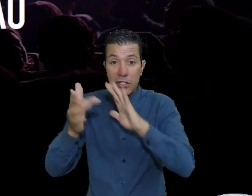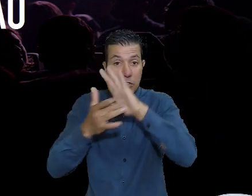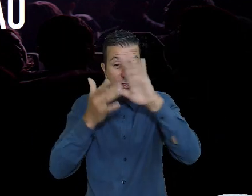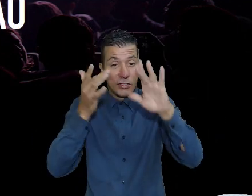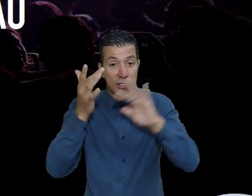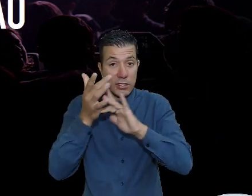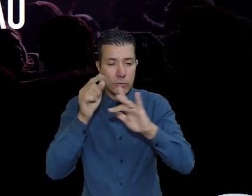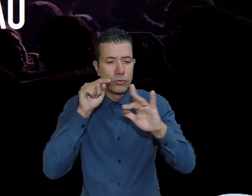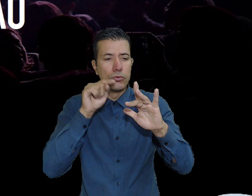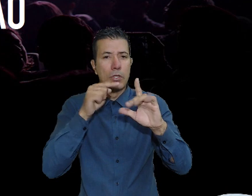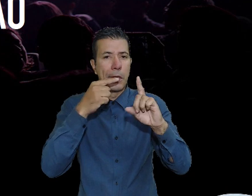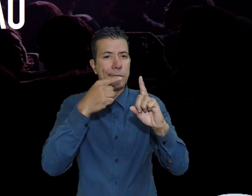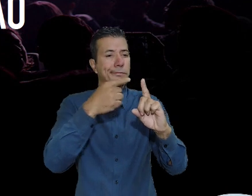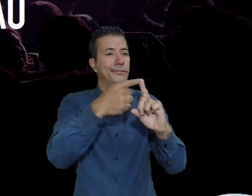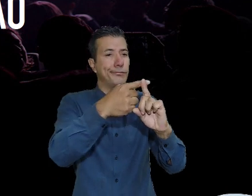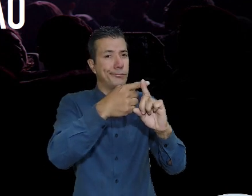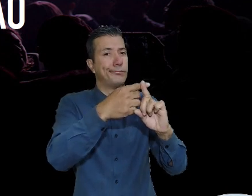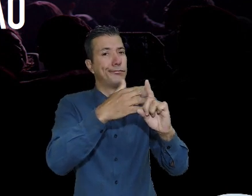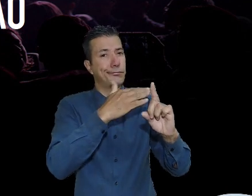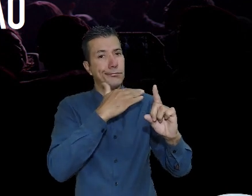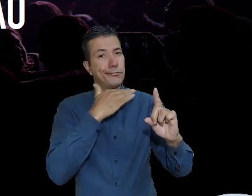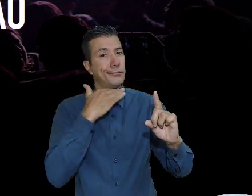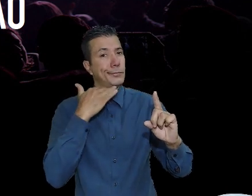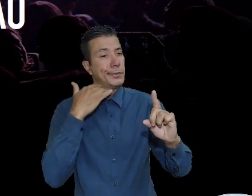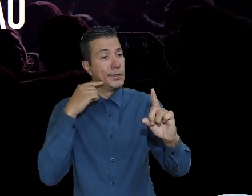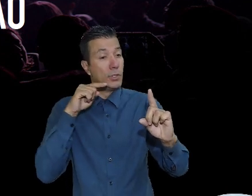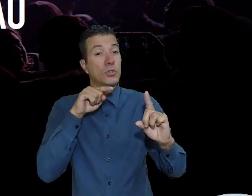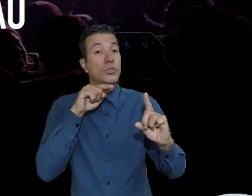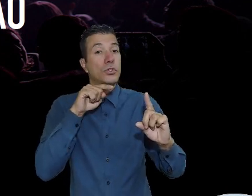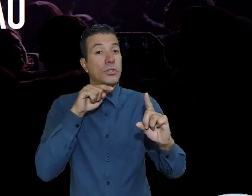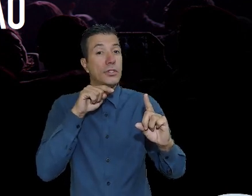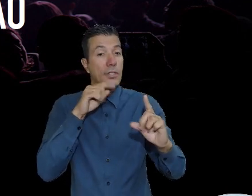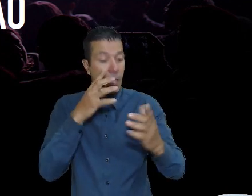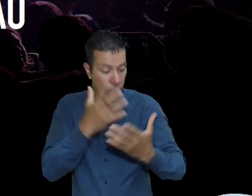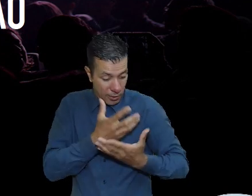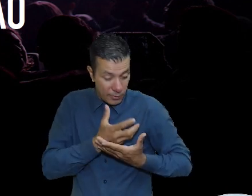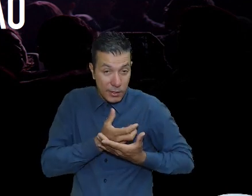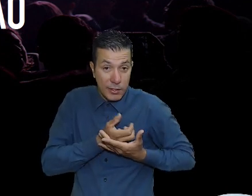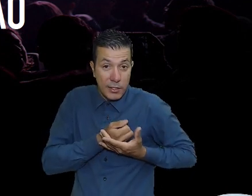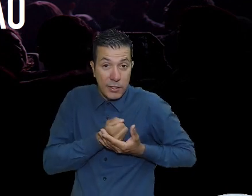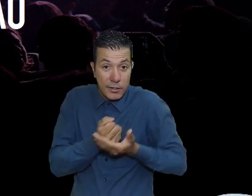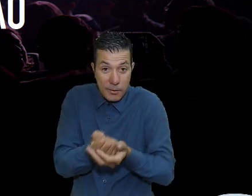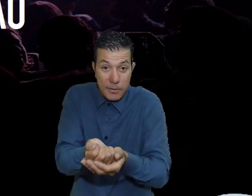eu morri na cruz, trouxe